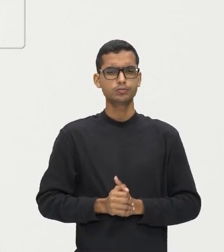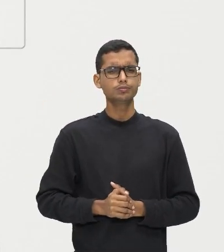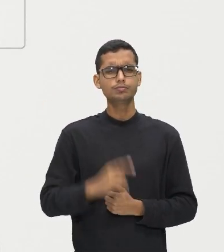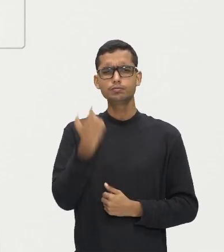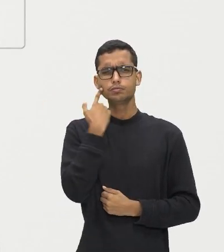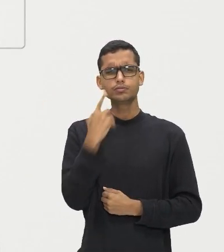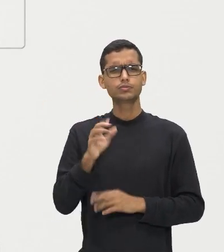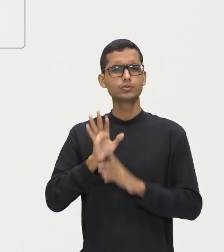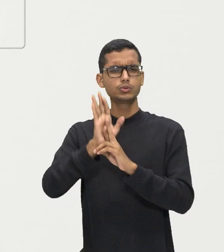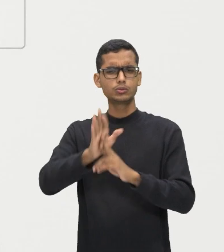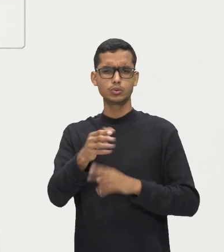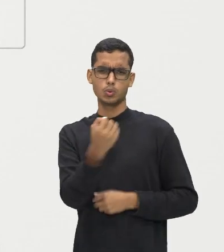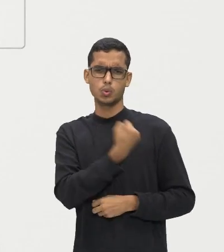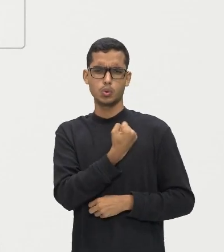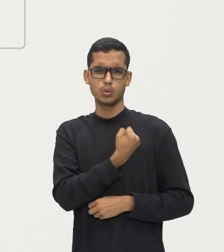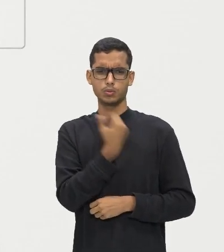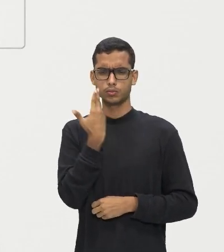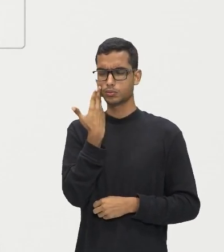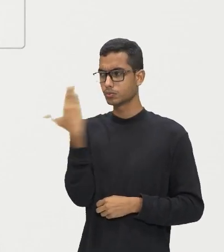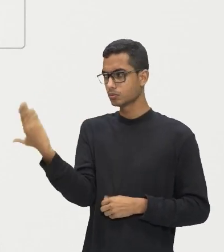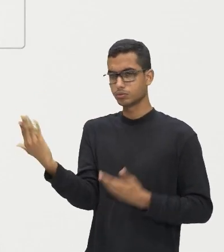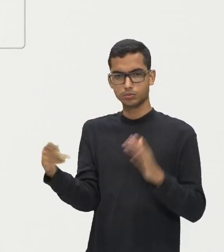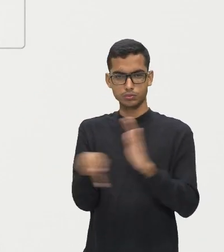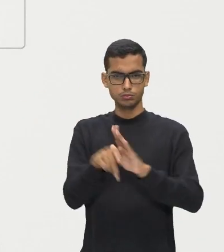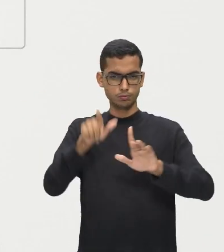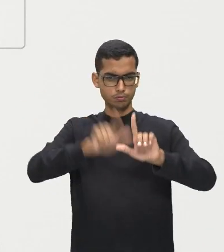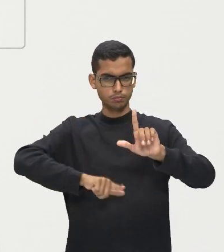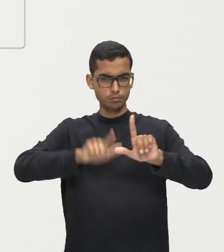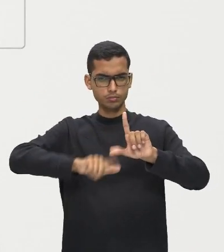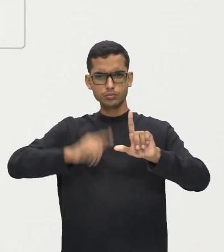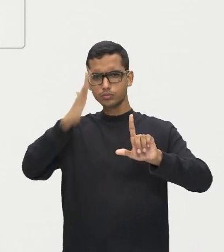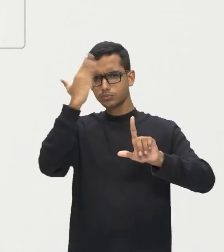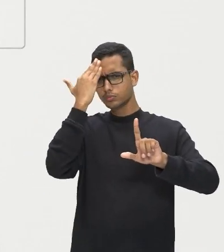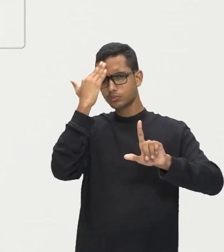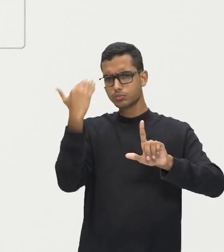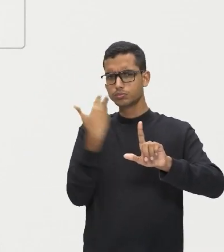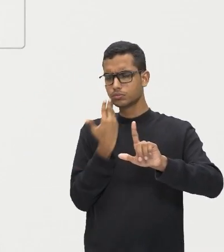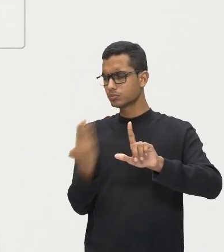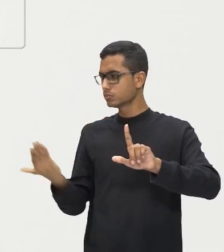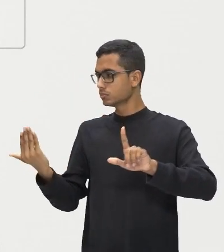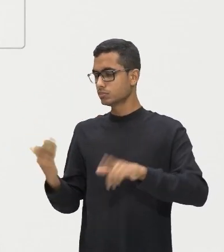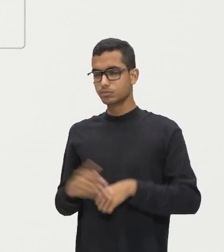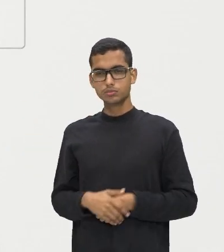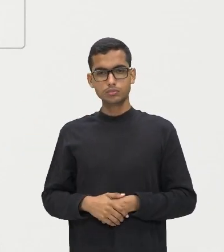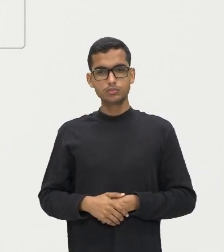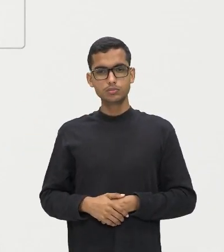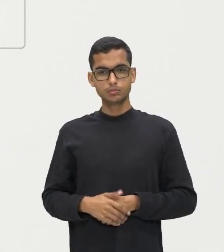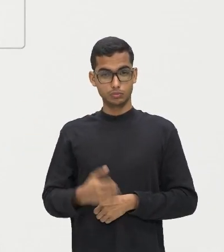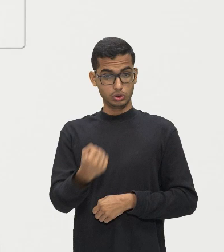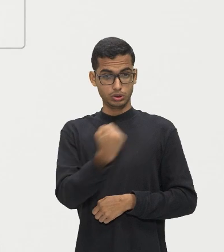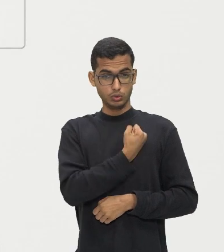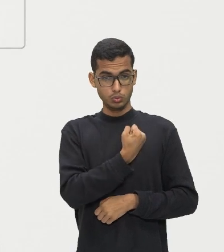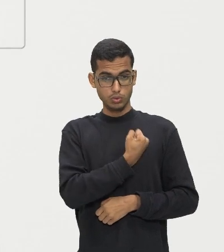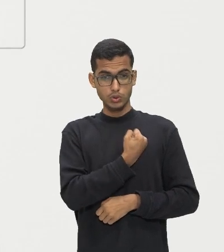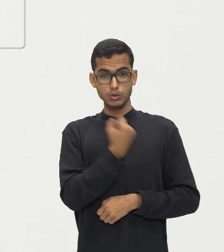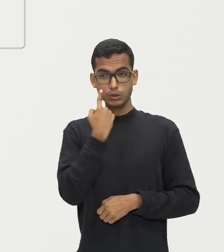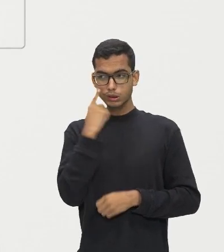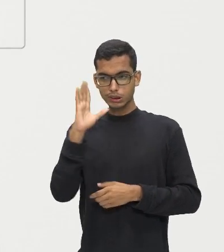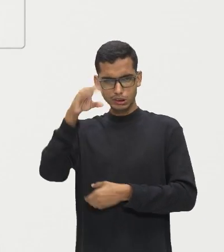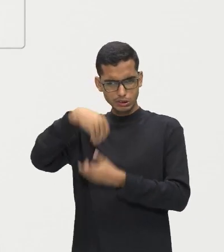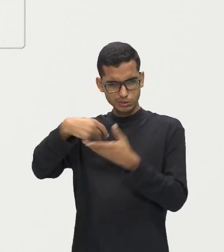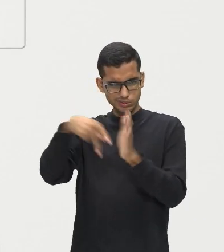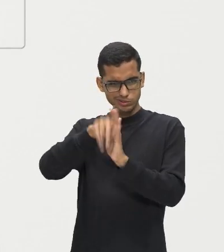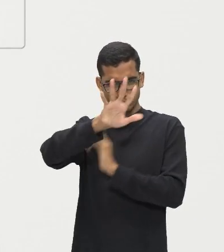números? Eu vou lá na legenda, vou saber o que são números. Então, cada um desses números